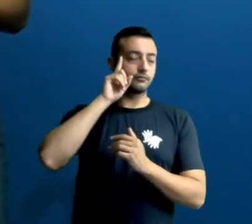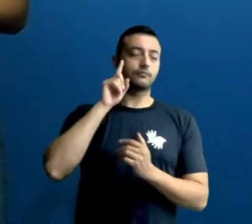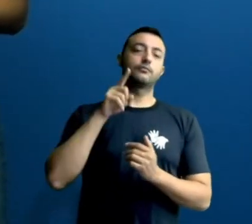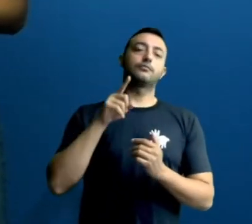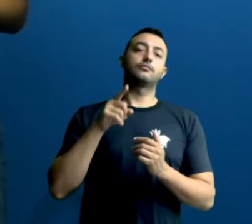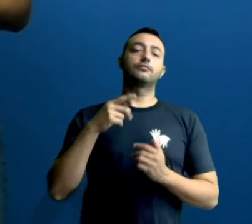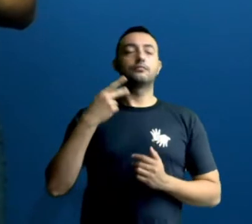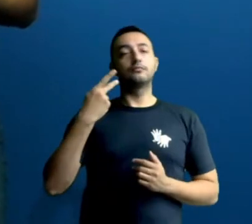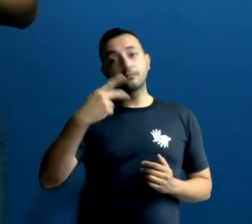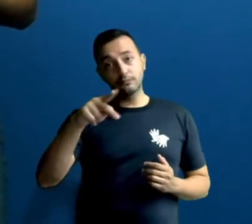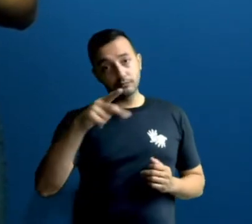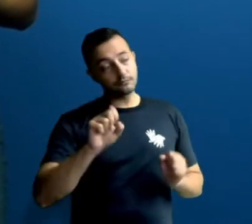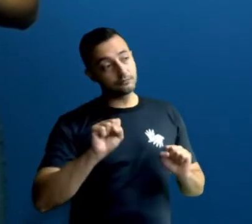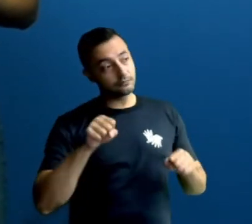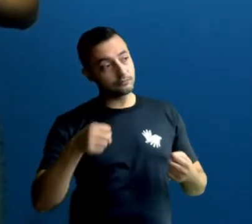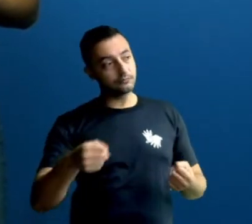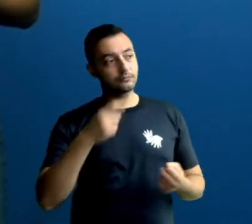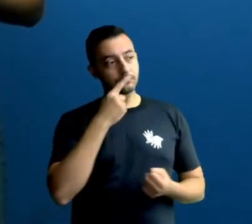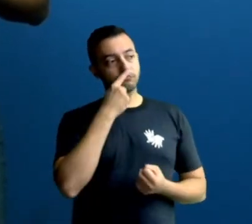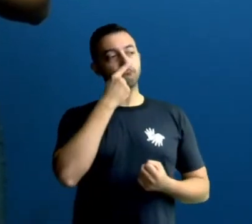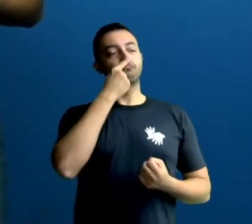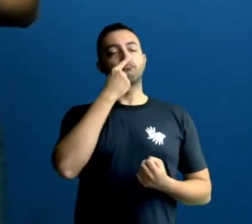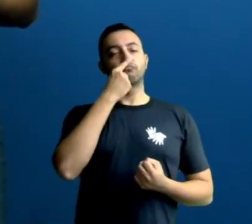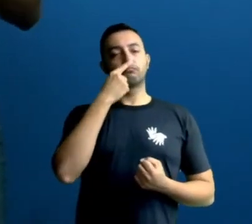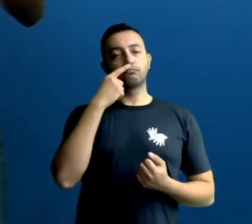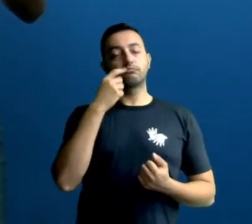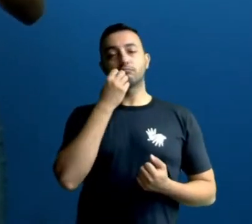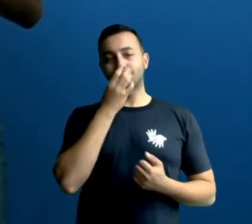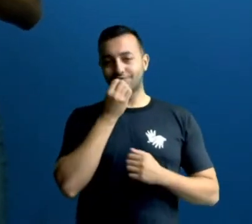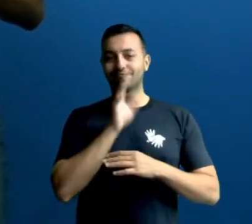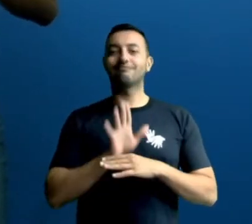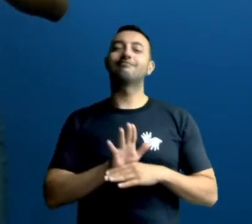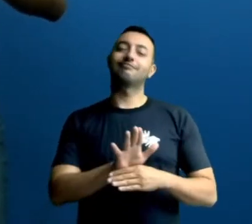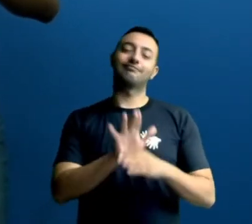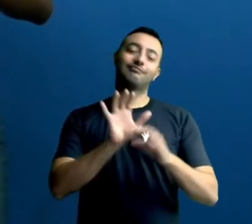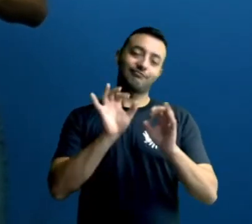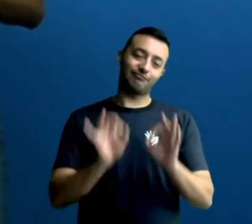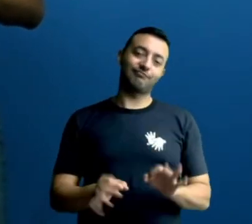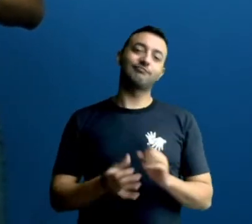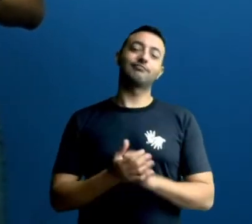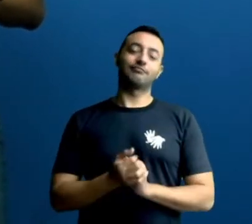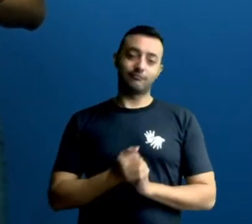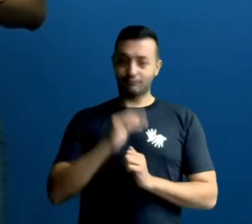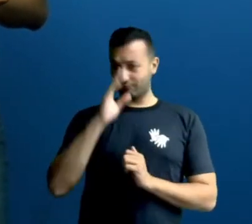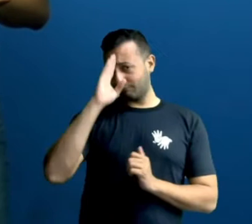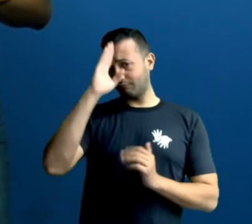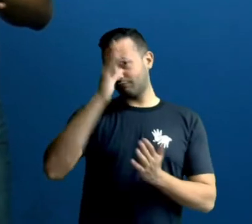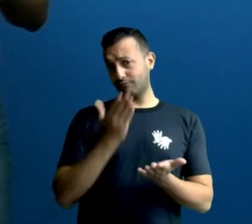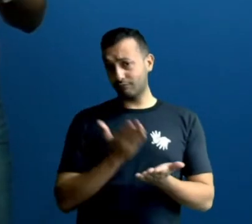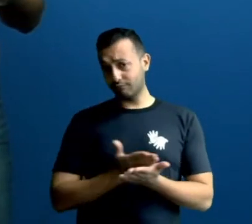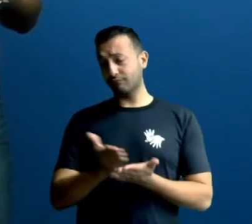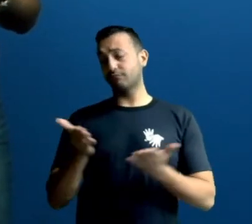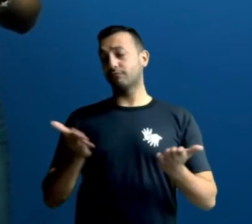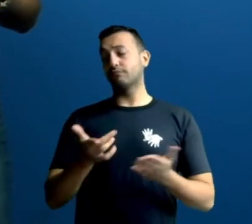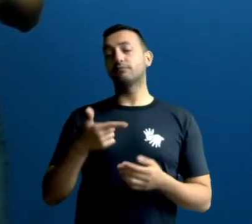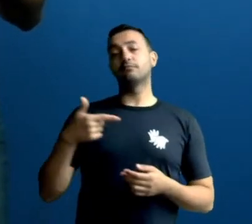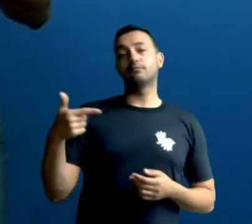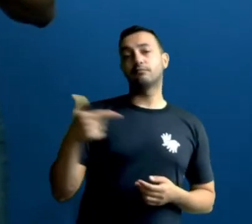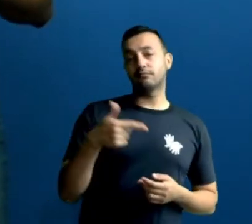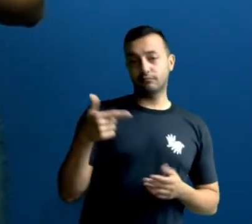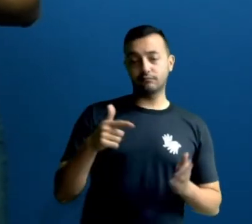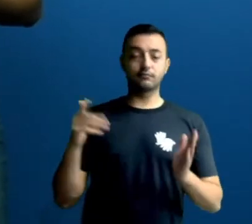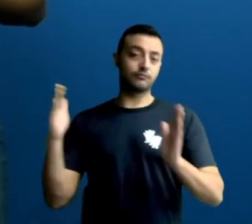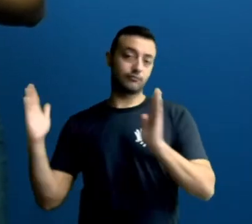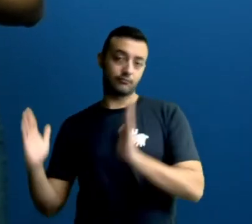seja seu, isso aí vai te favorecer muito. E principalmente que a gente está iniciando agora a segunda parte